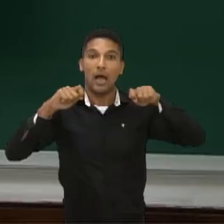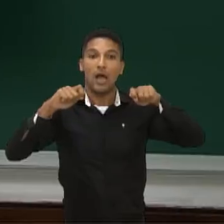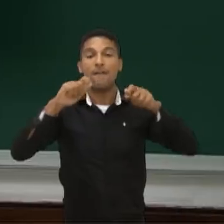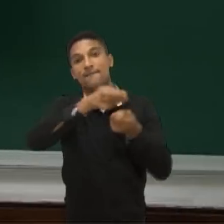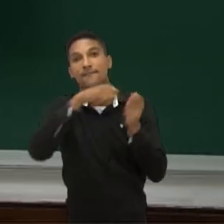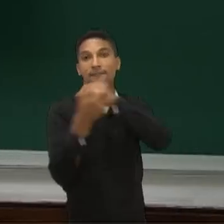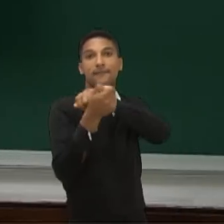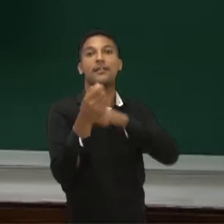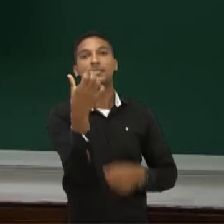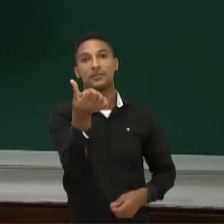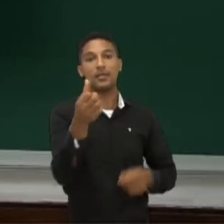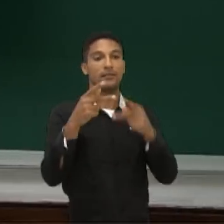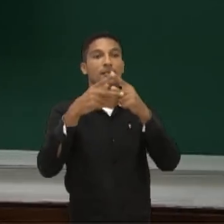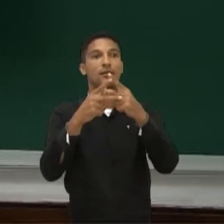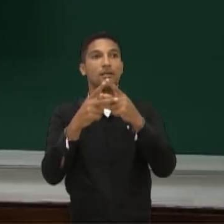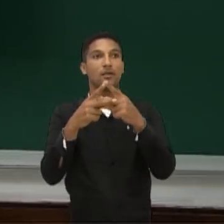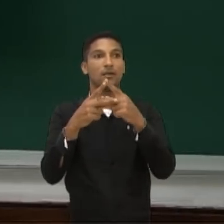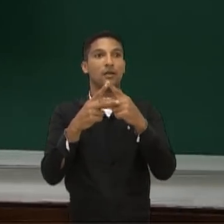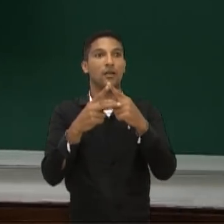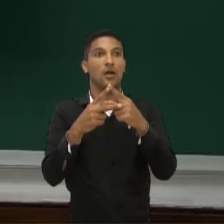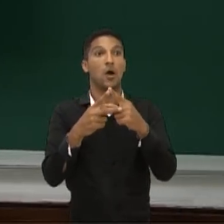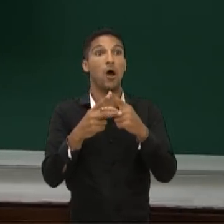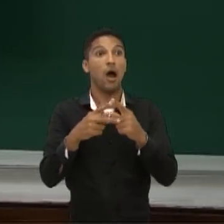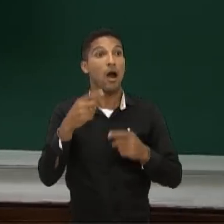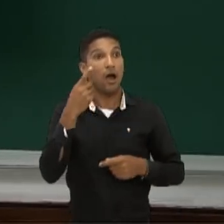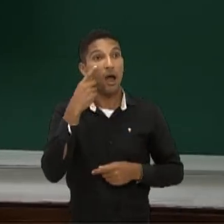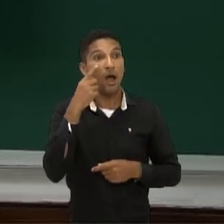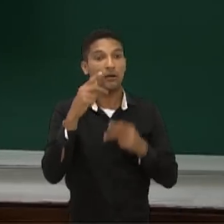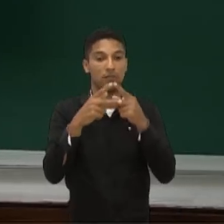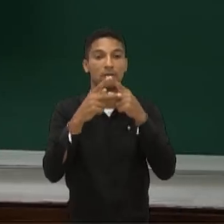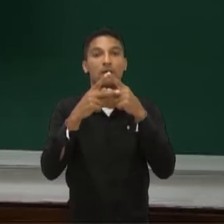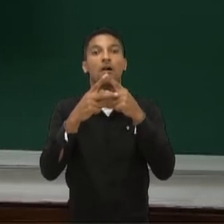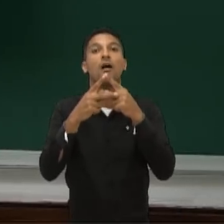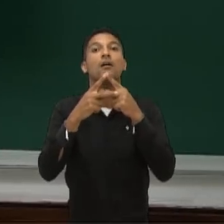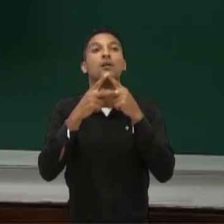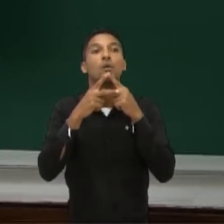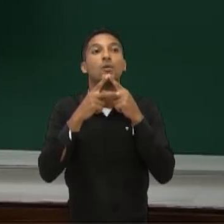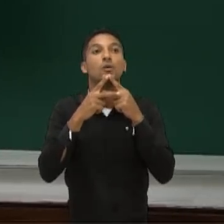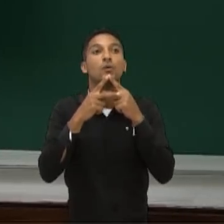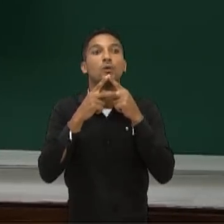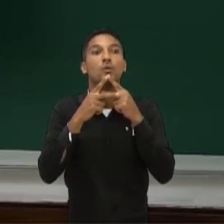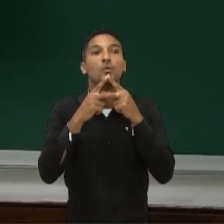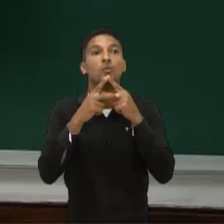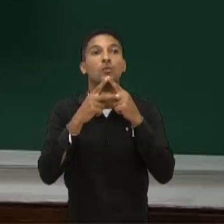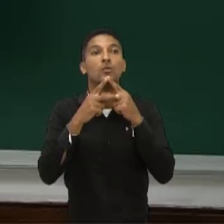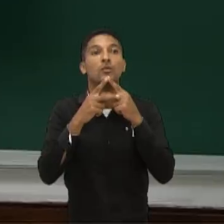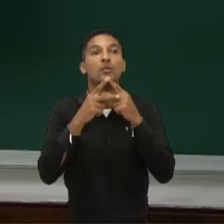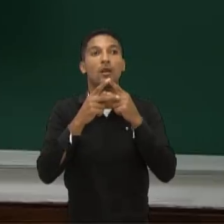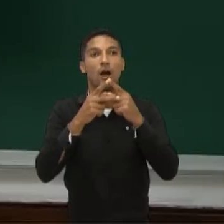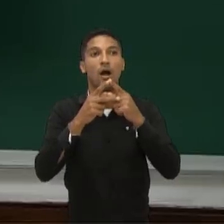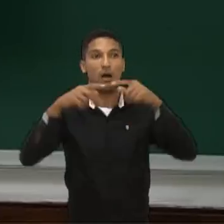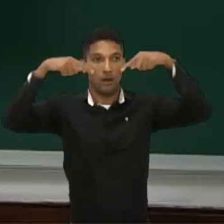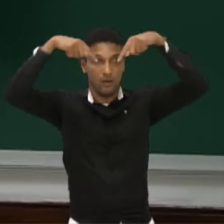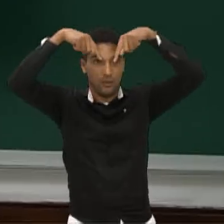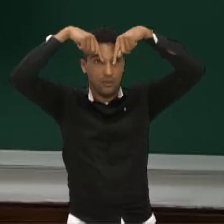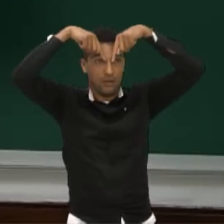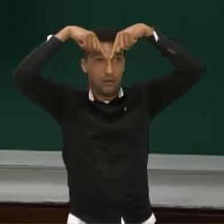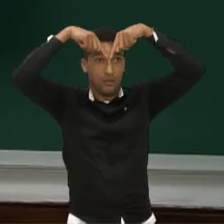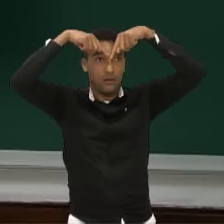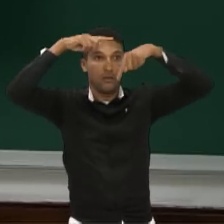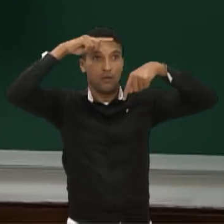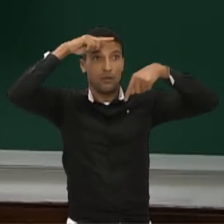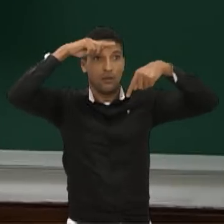vendo? Olha só, eu tenho lá 1, 2, 3, tá? 4, 5, 6. Como que eu posso decompor ele? Vocês podem unir